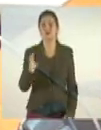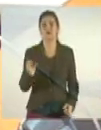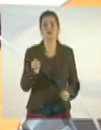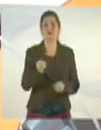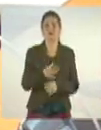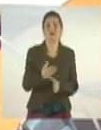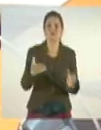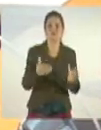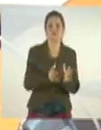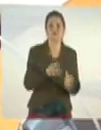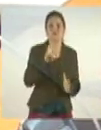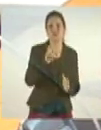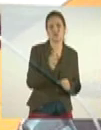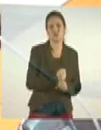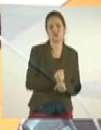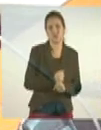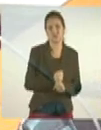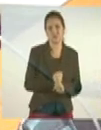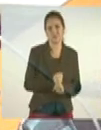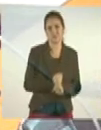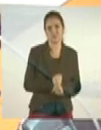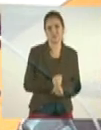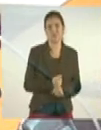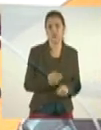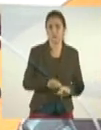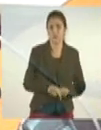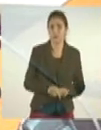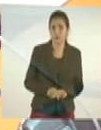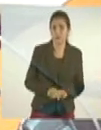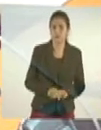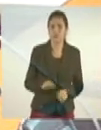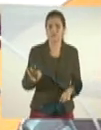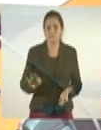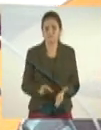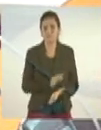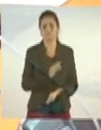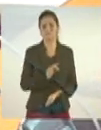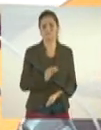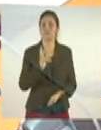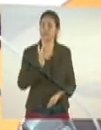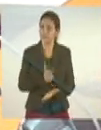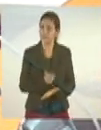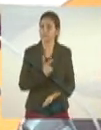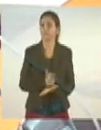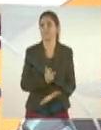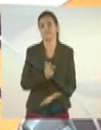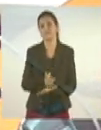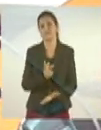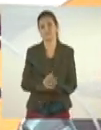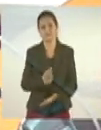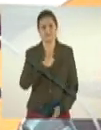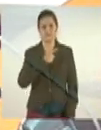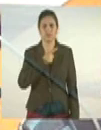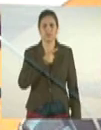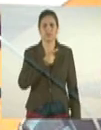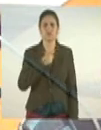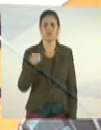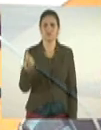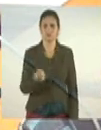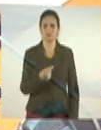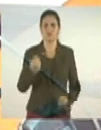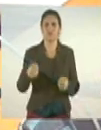2009 portanto seletivo contratação sempre irá existir o que nós devemos brigar e eu